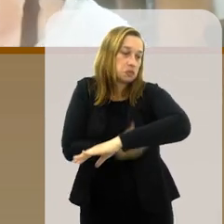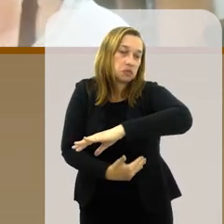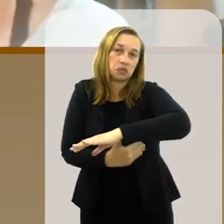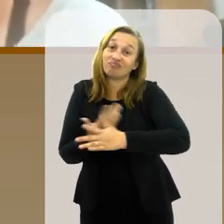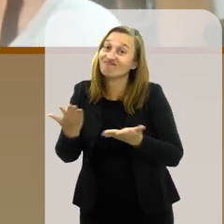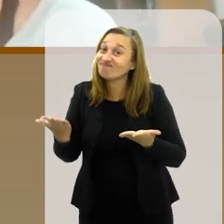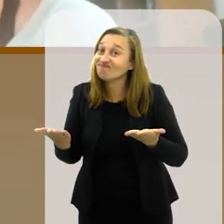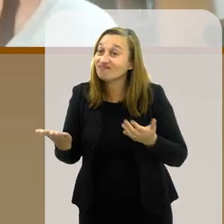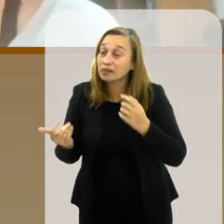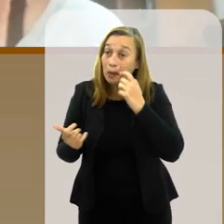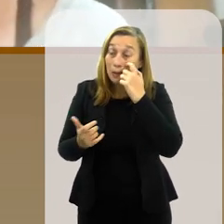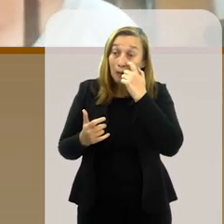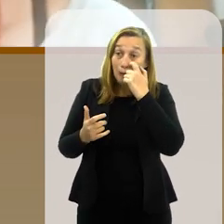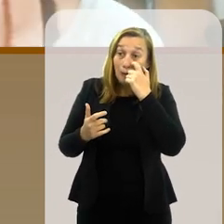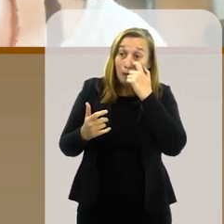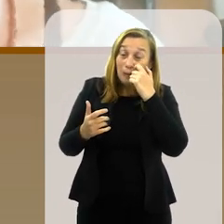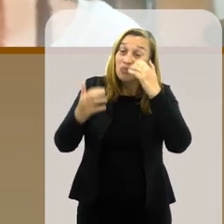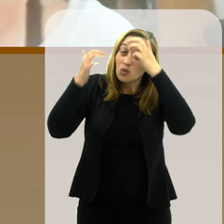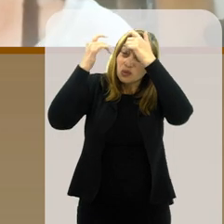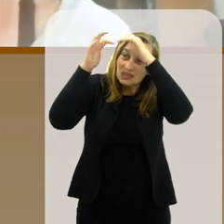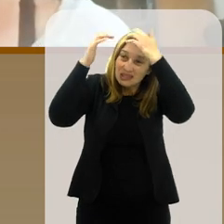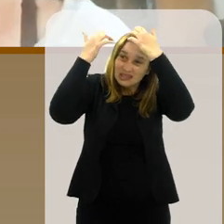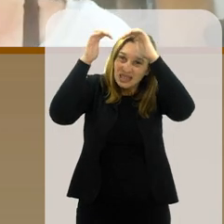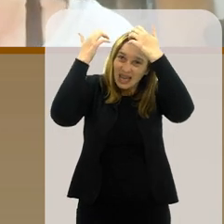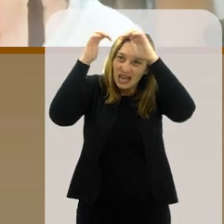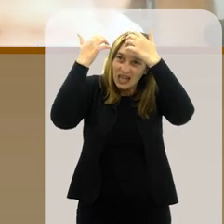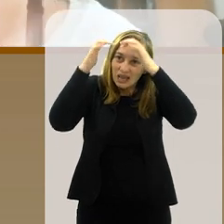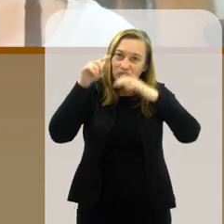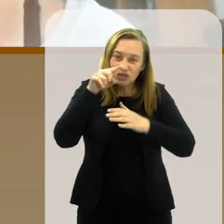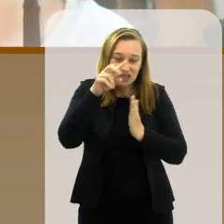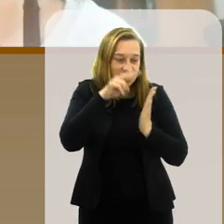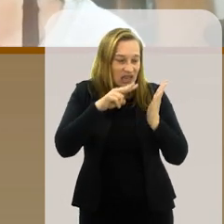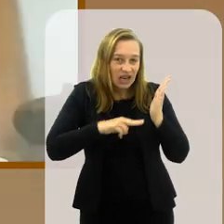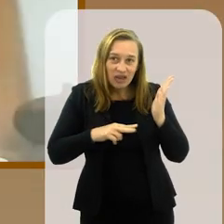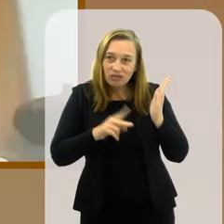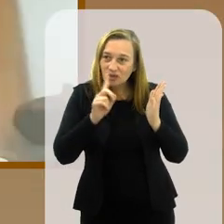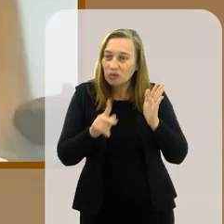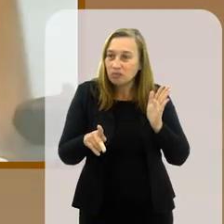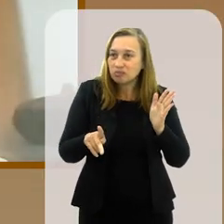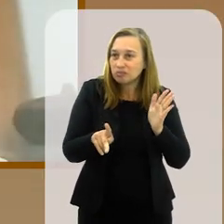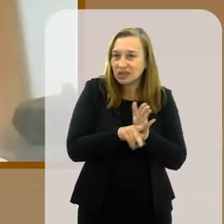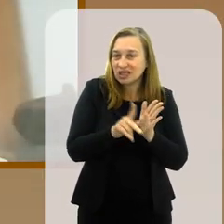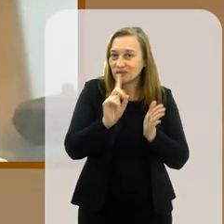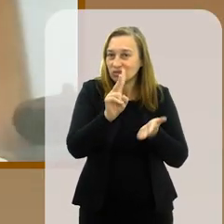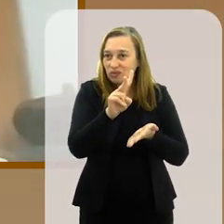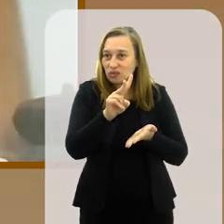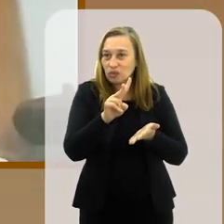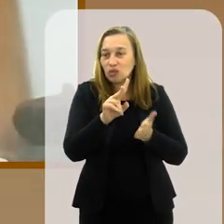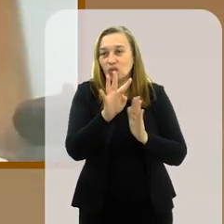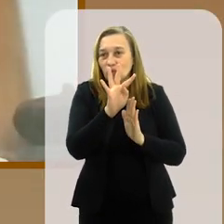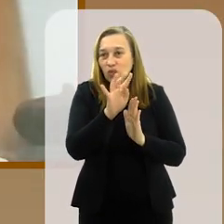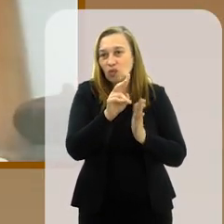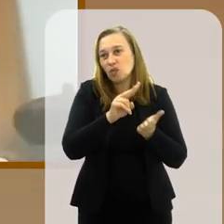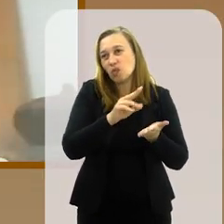não existe. O cérebro, aquele trecho que você leu, não é do livro, não.